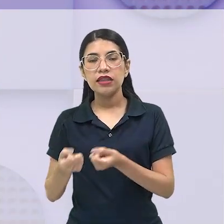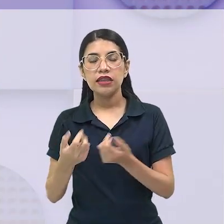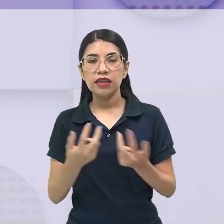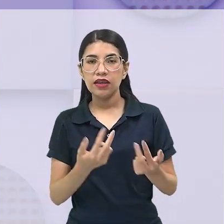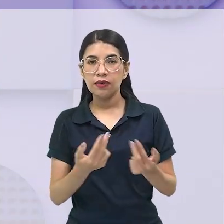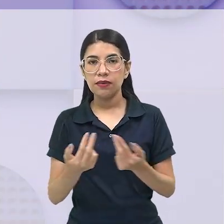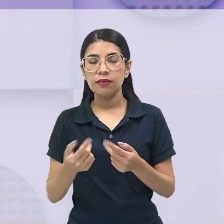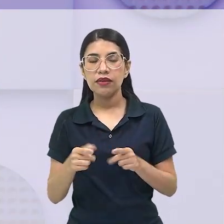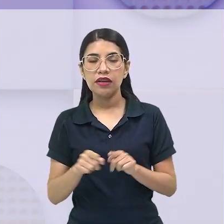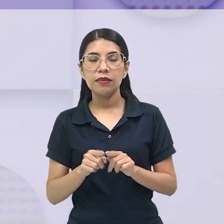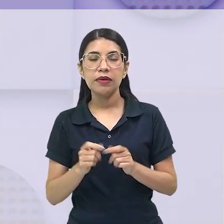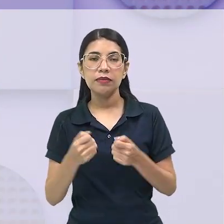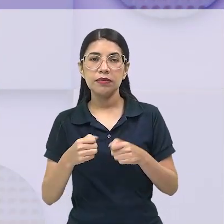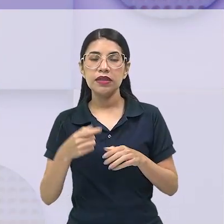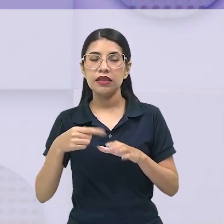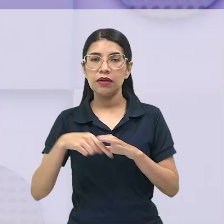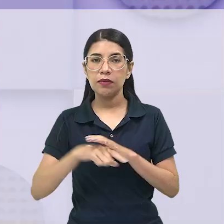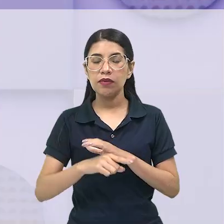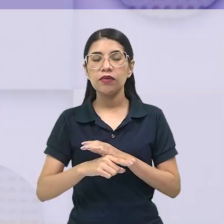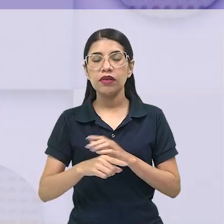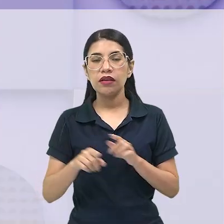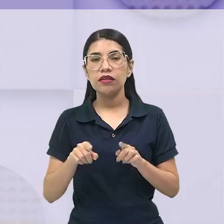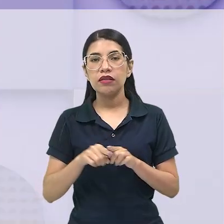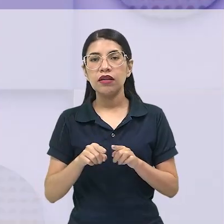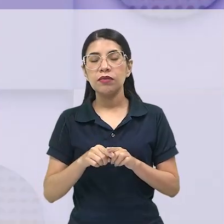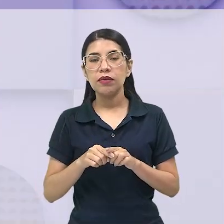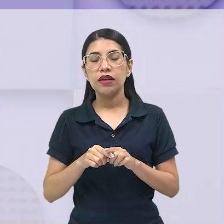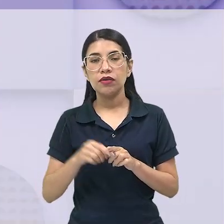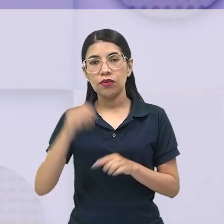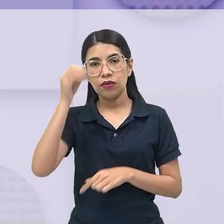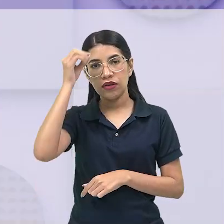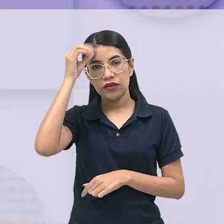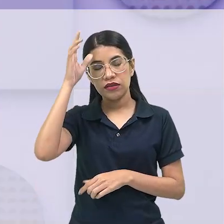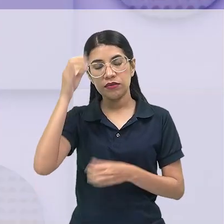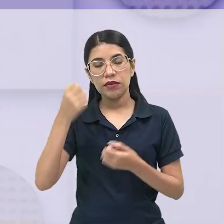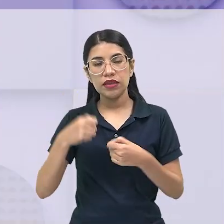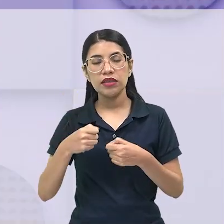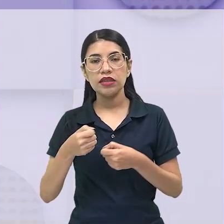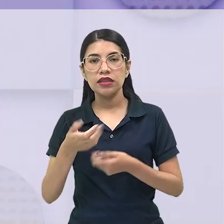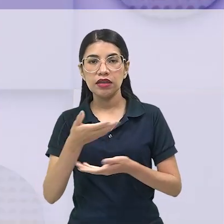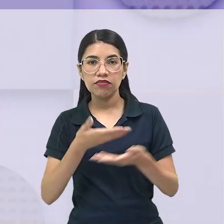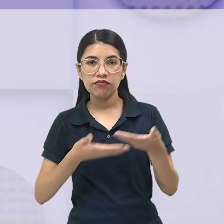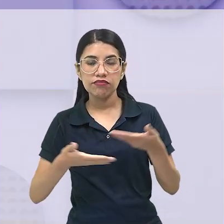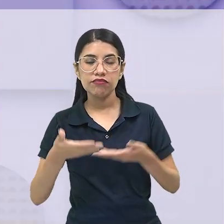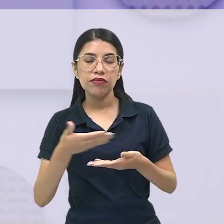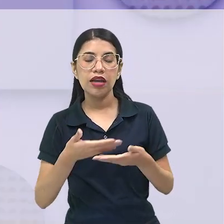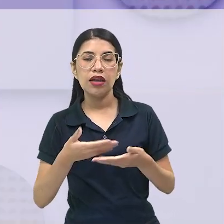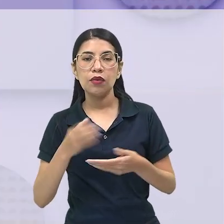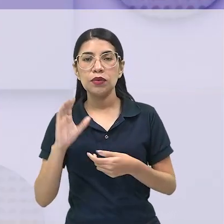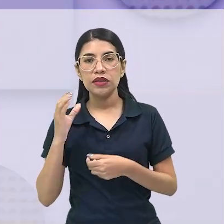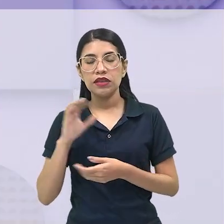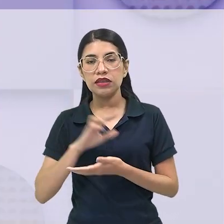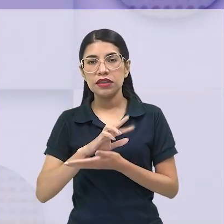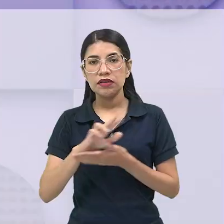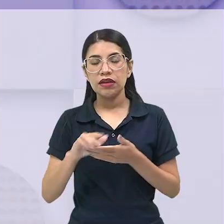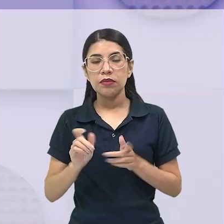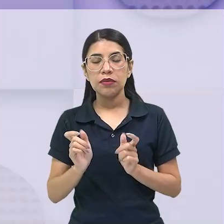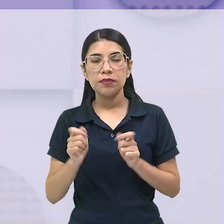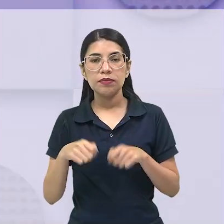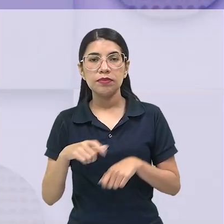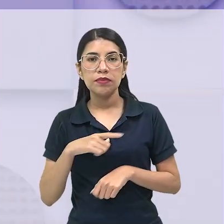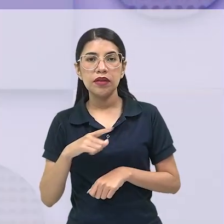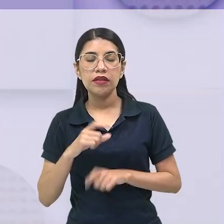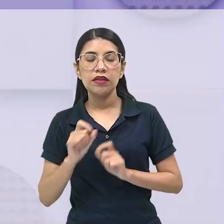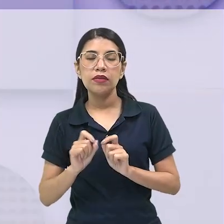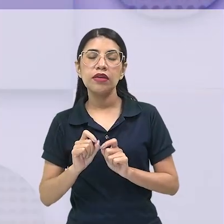também aprofundar algumas intuições e também dialogar com outras ciências, para poder isso, de certa forma,